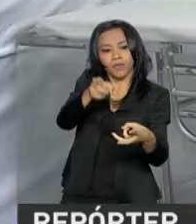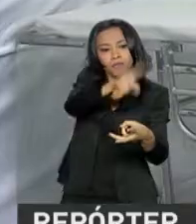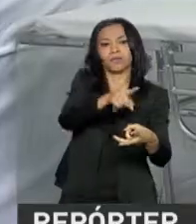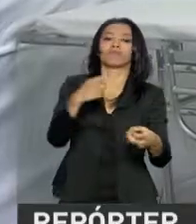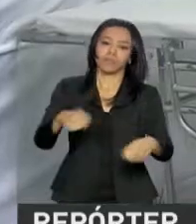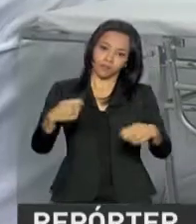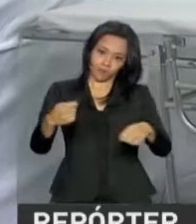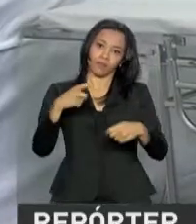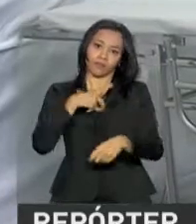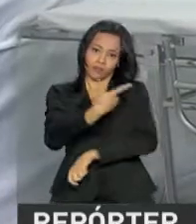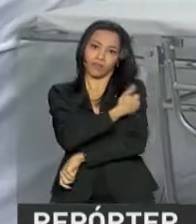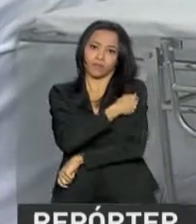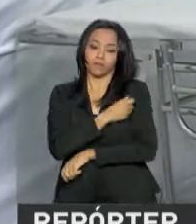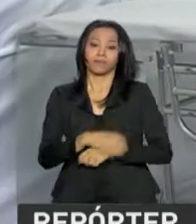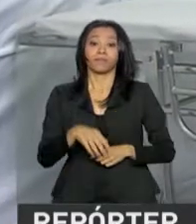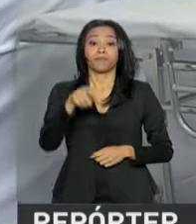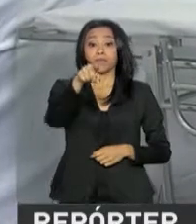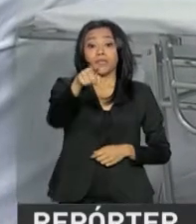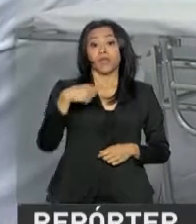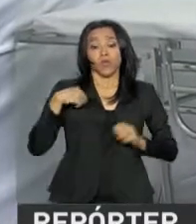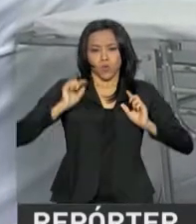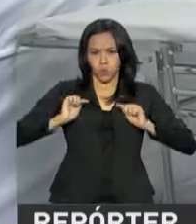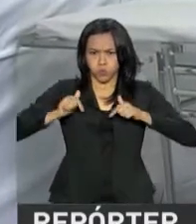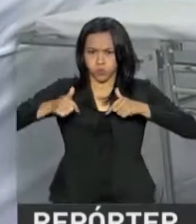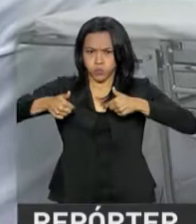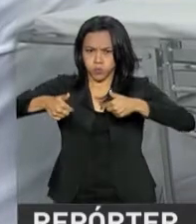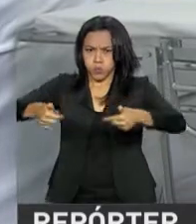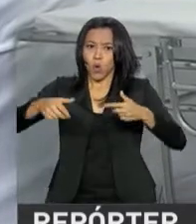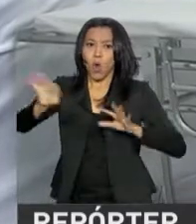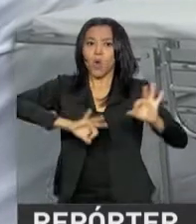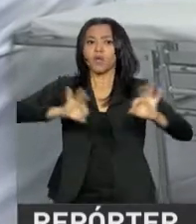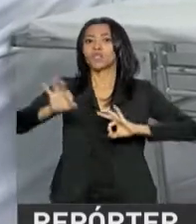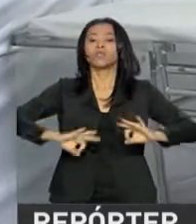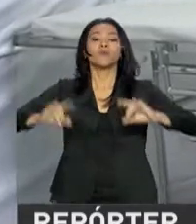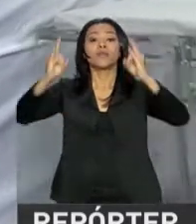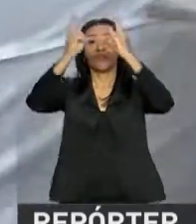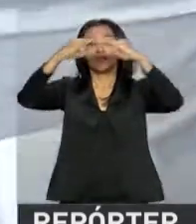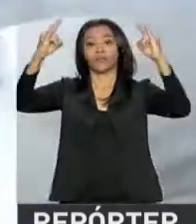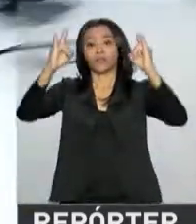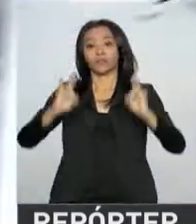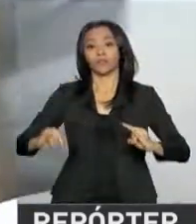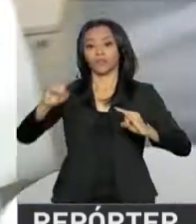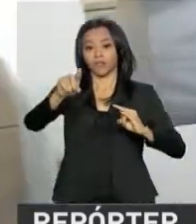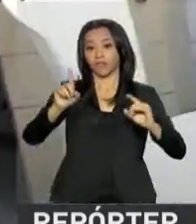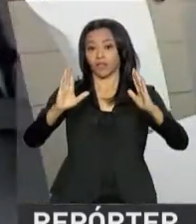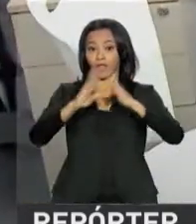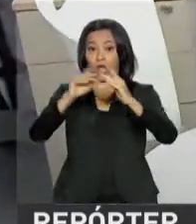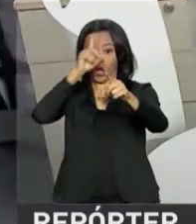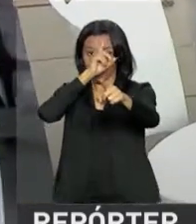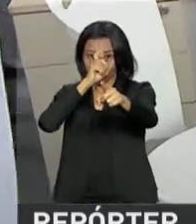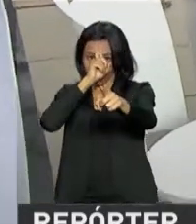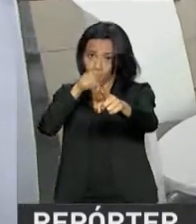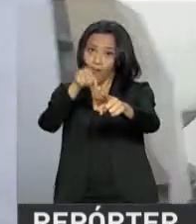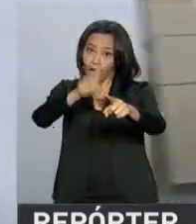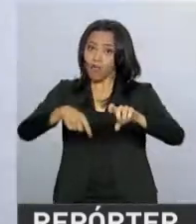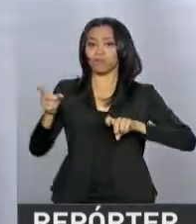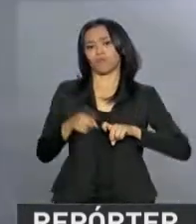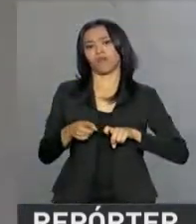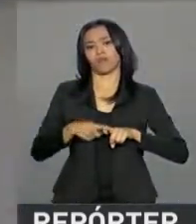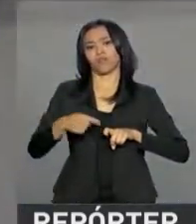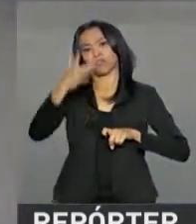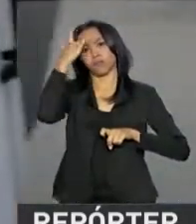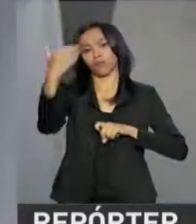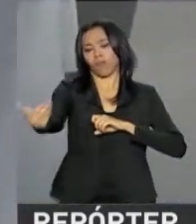ocorrem além da vacinação a força-tarefa montou este hospital de campanha aqui estão os consultórios médicos para o atendimento